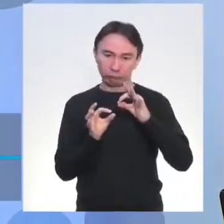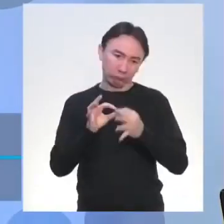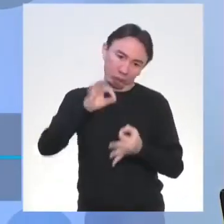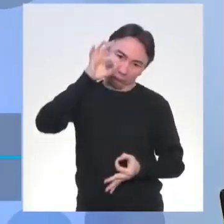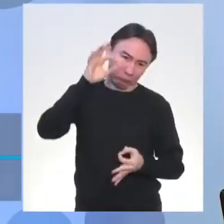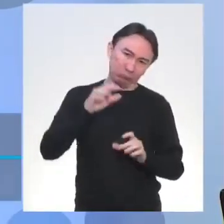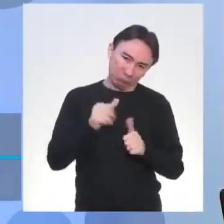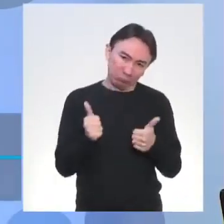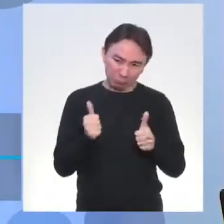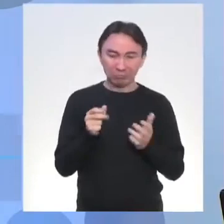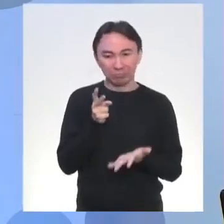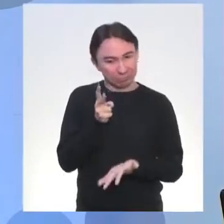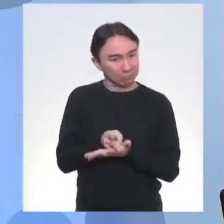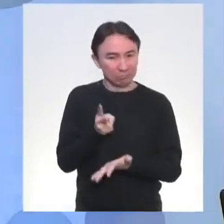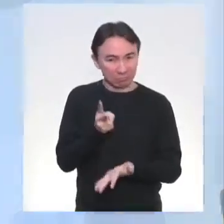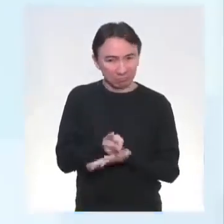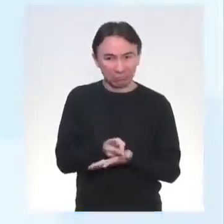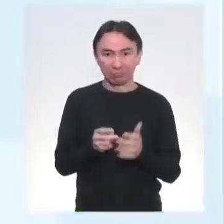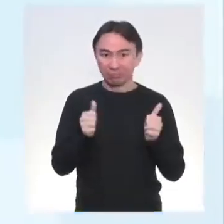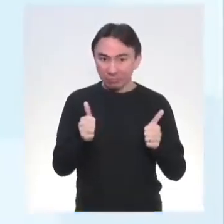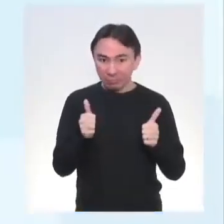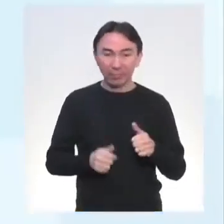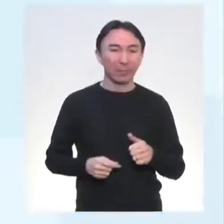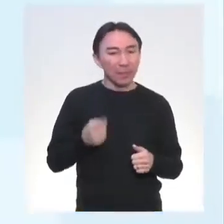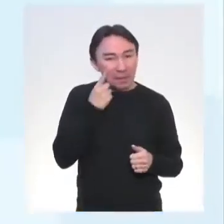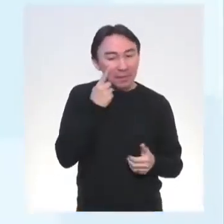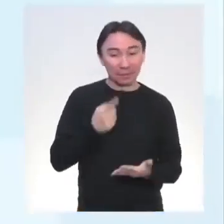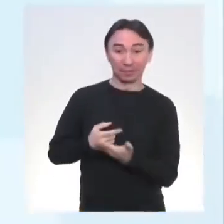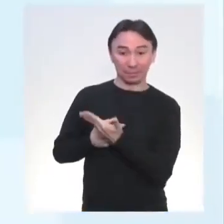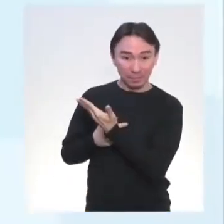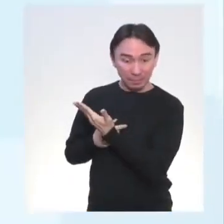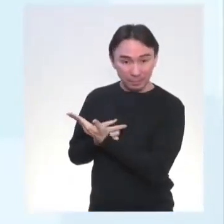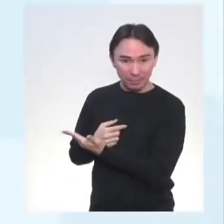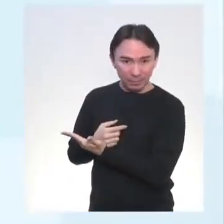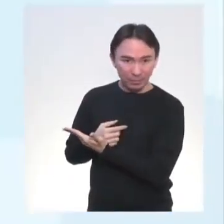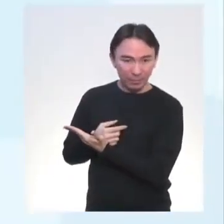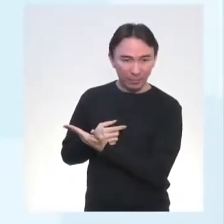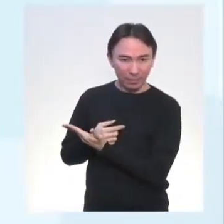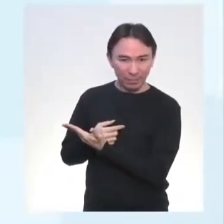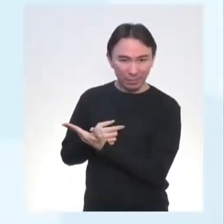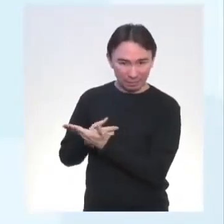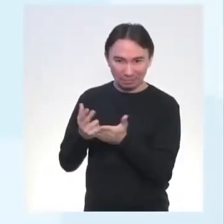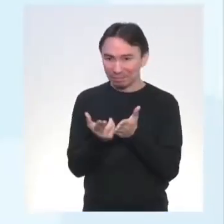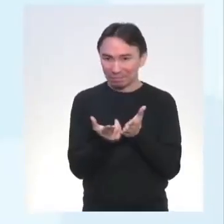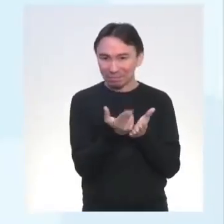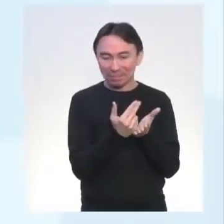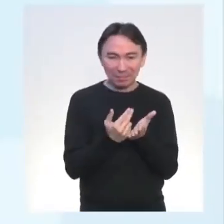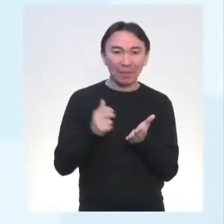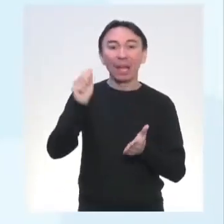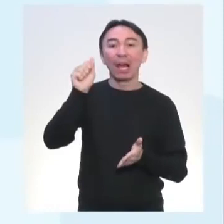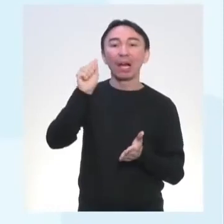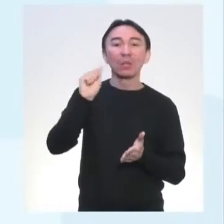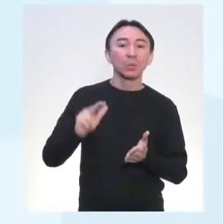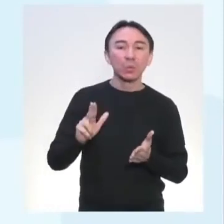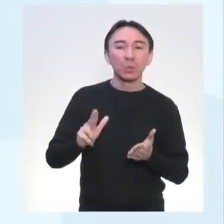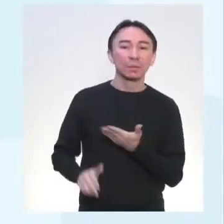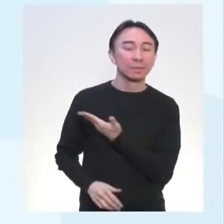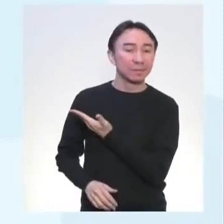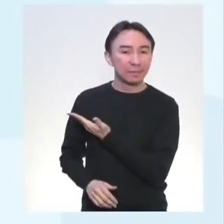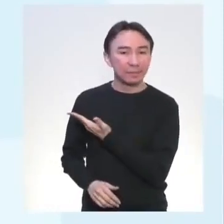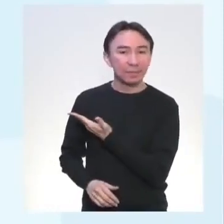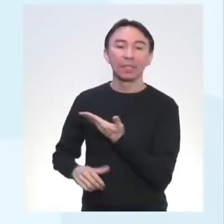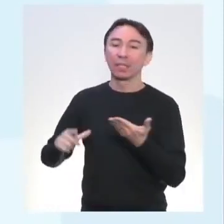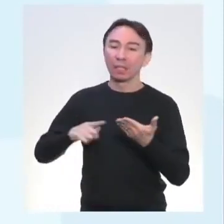Então vamos lá. Olha só. Apareceu aí na tela para vocês uma figura azul, né? E essa figura, ela tem